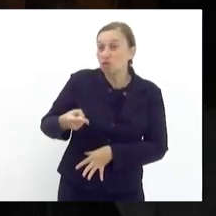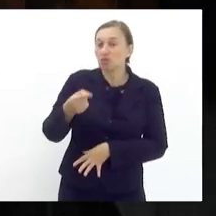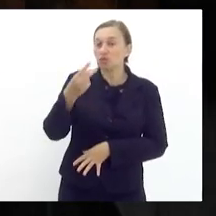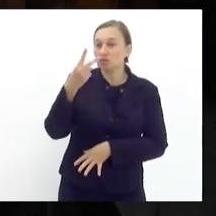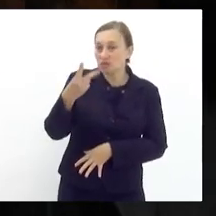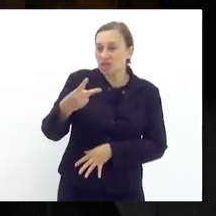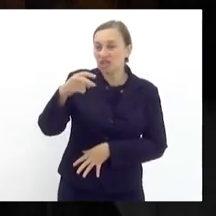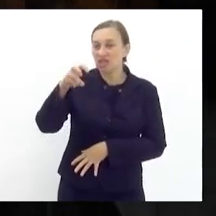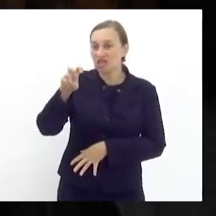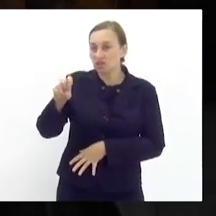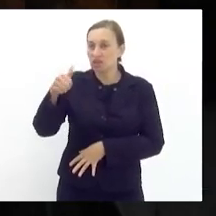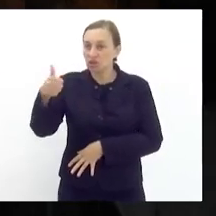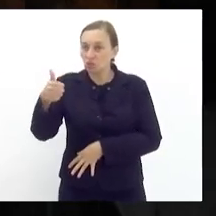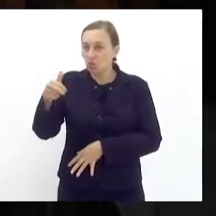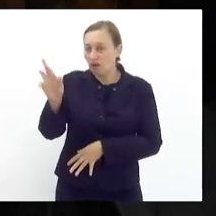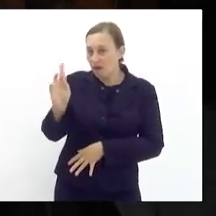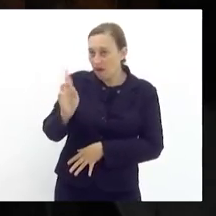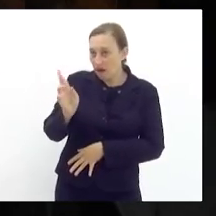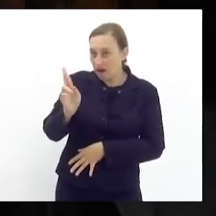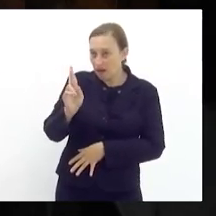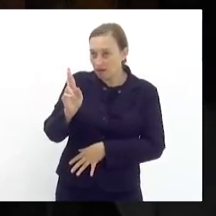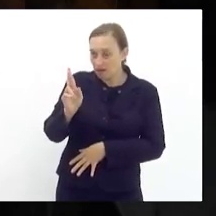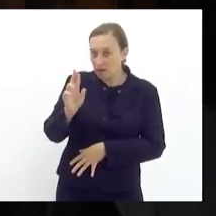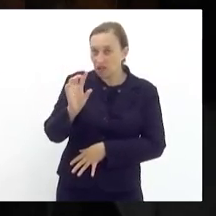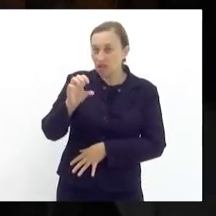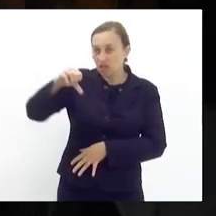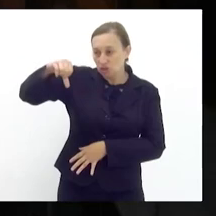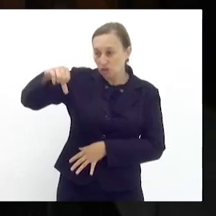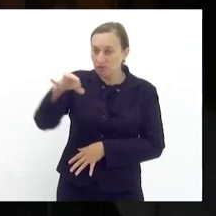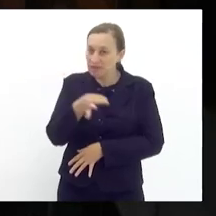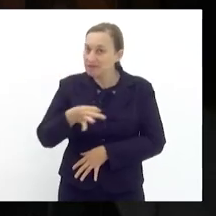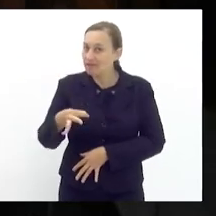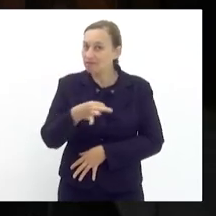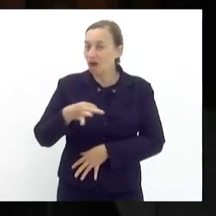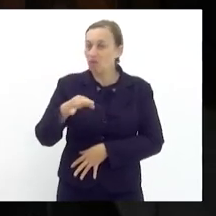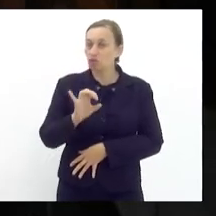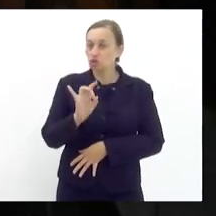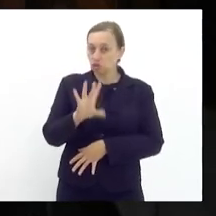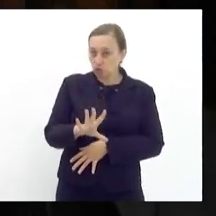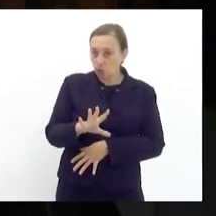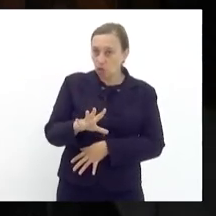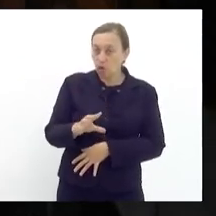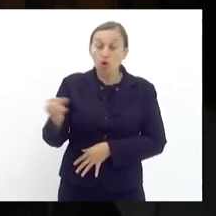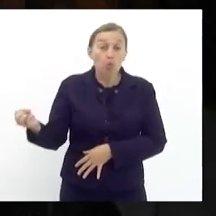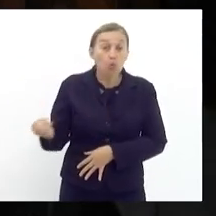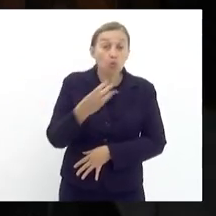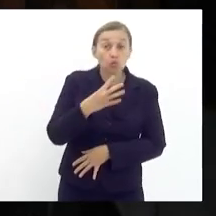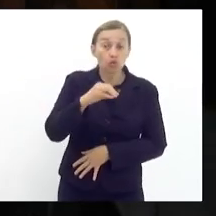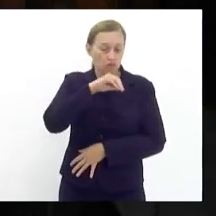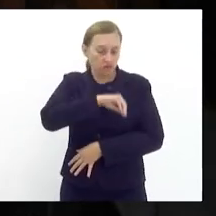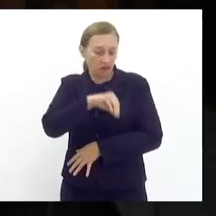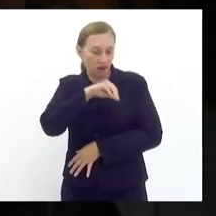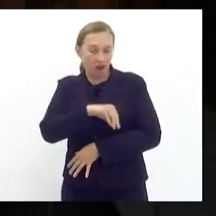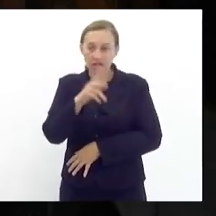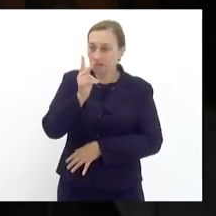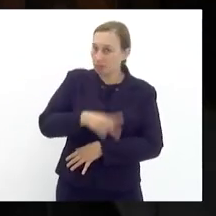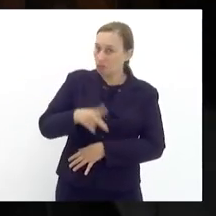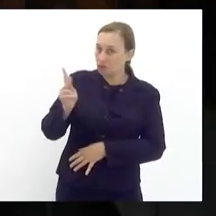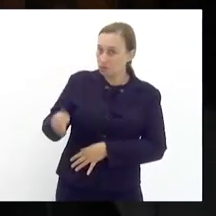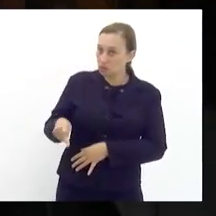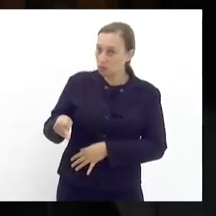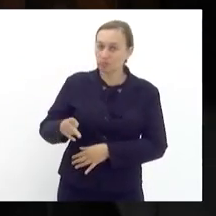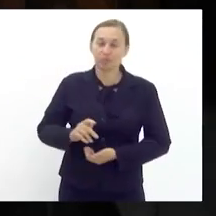2.251 e 9 centavos o novo piso do magistério